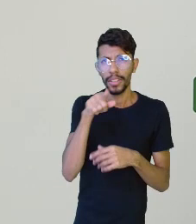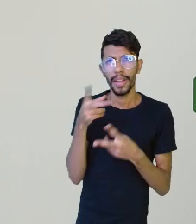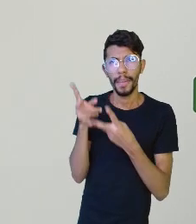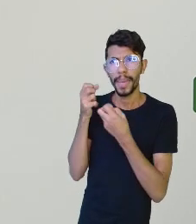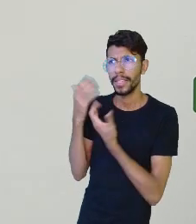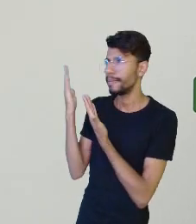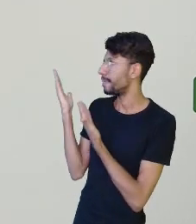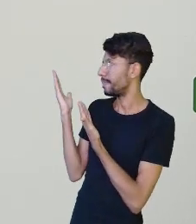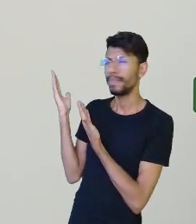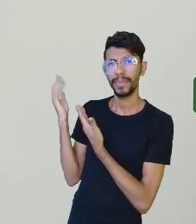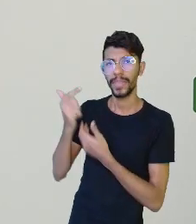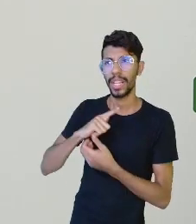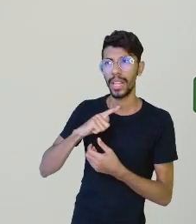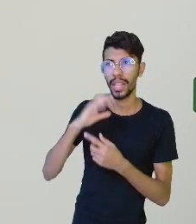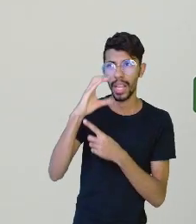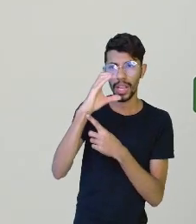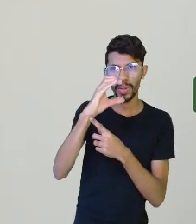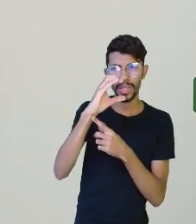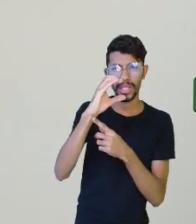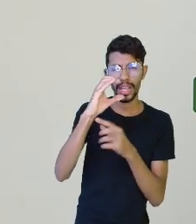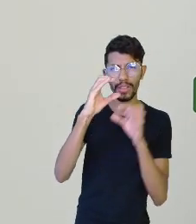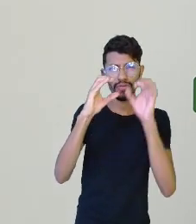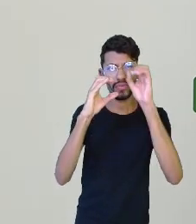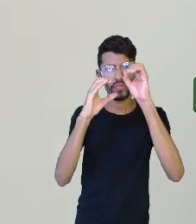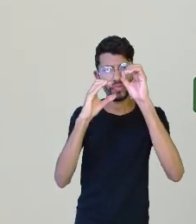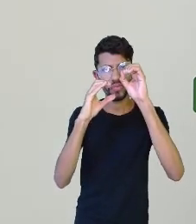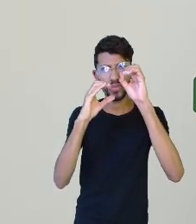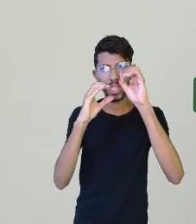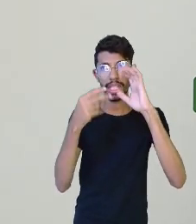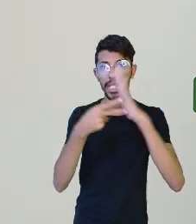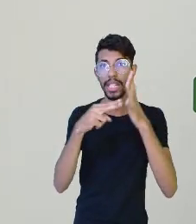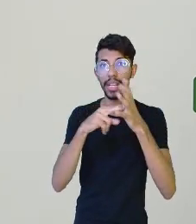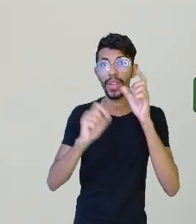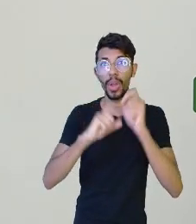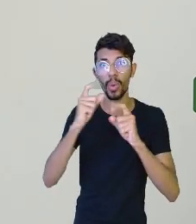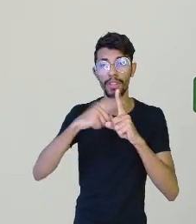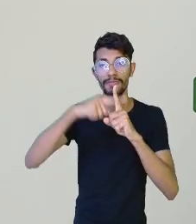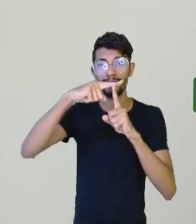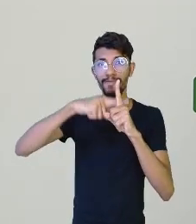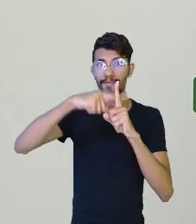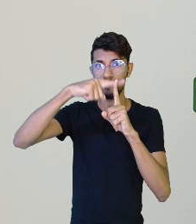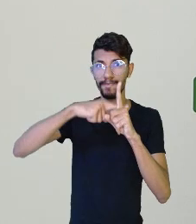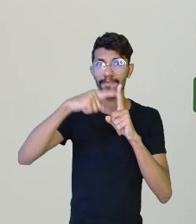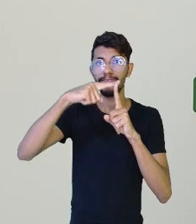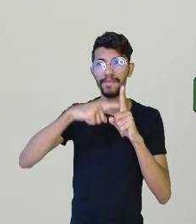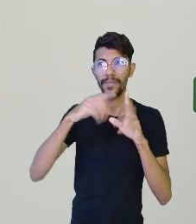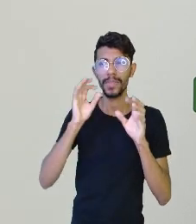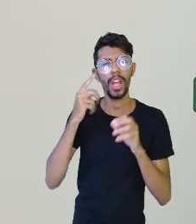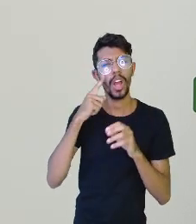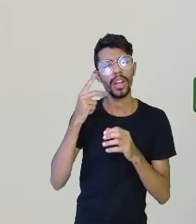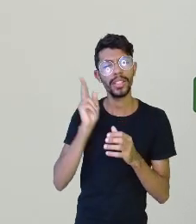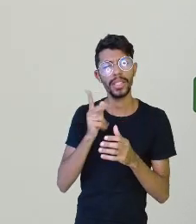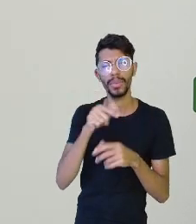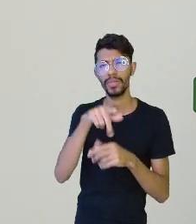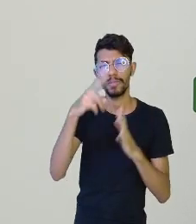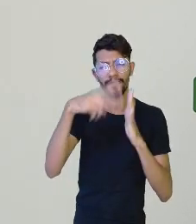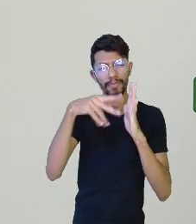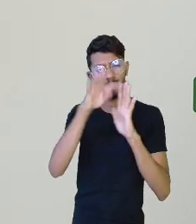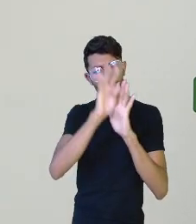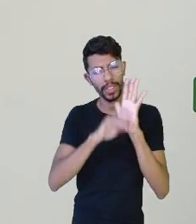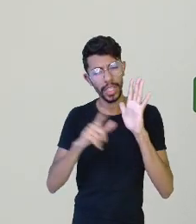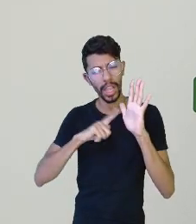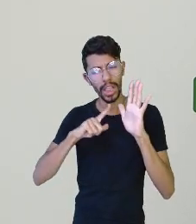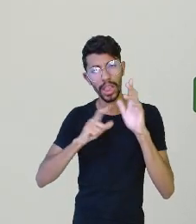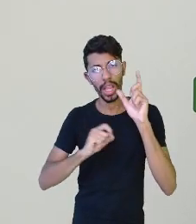esse C com essa bolinha, né, acima, significa isso, tá? Sempre que você for ler um texto e tiver um número